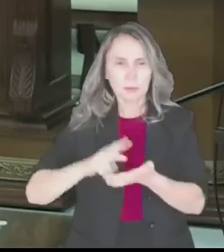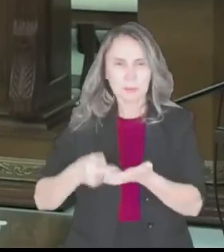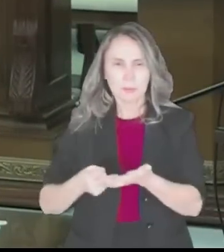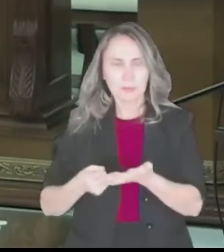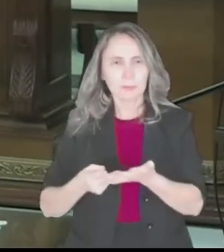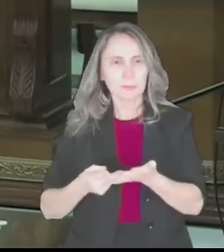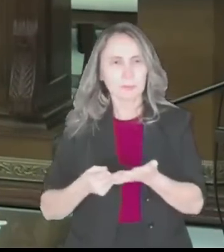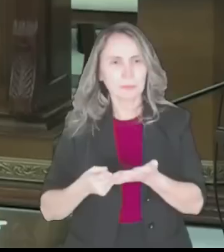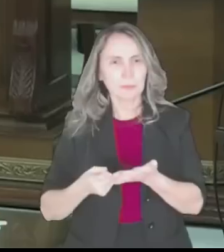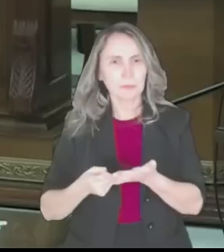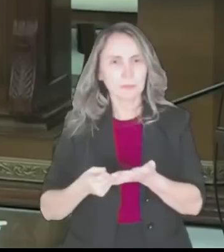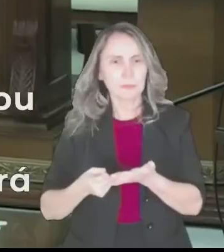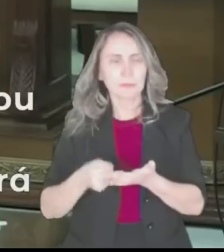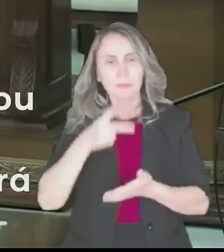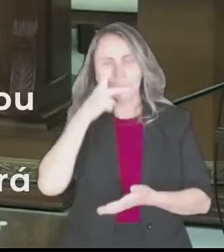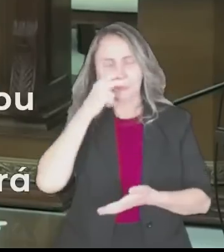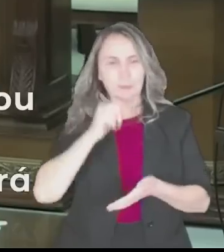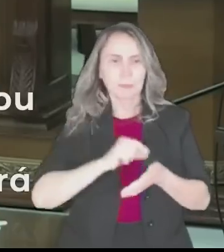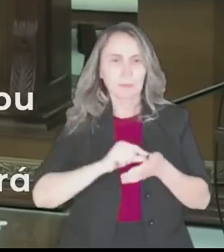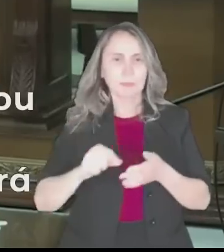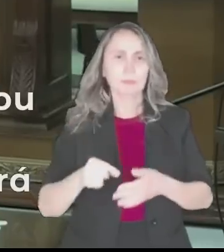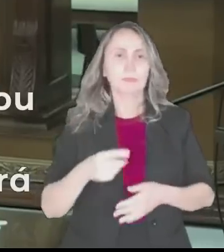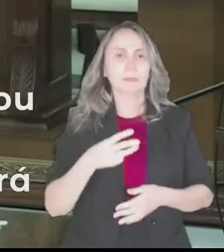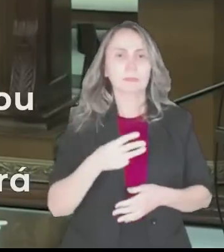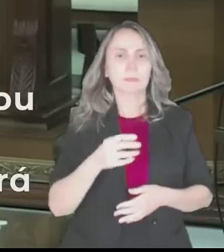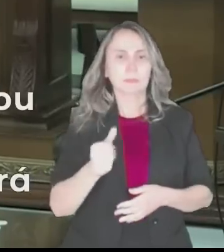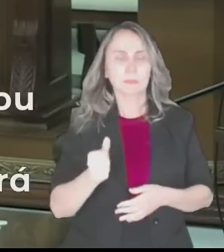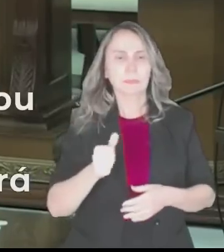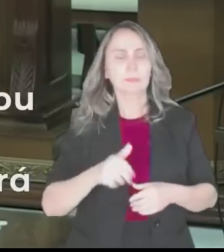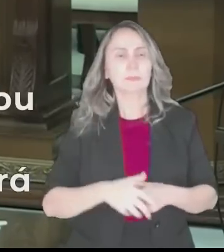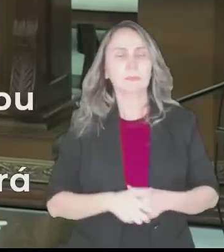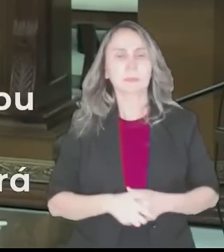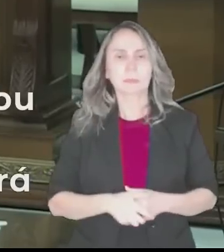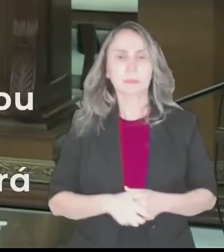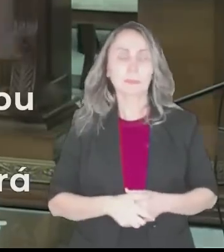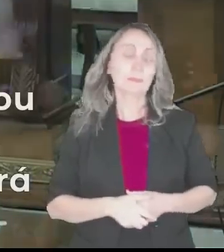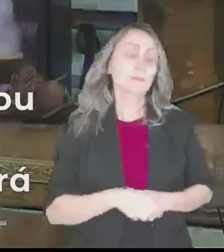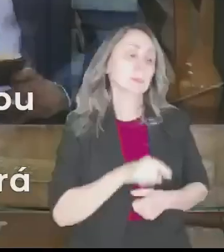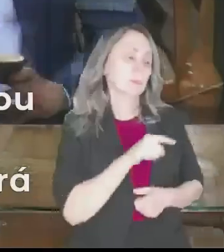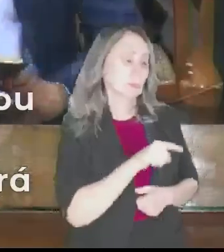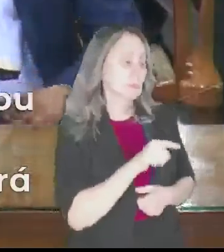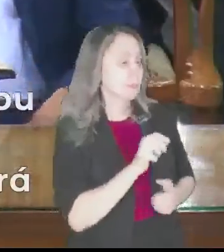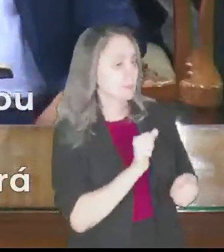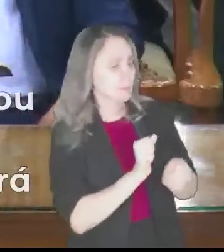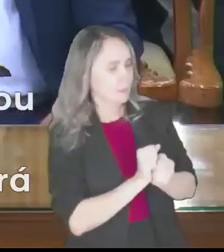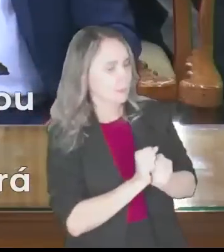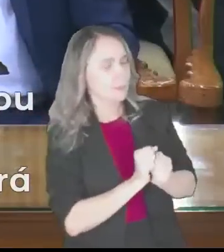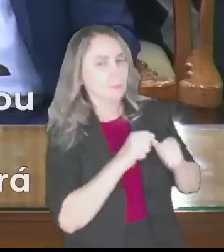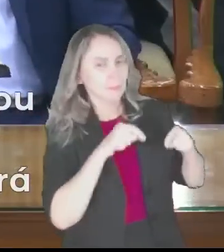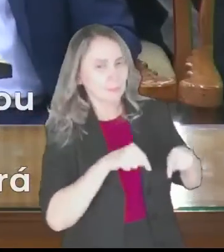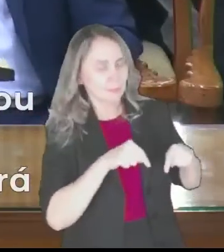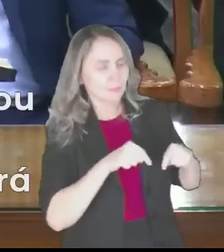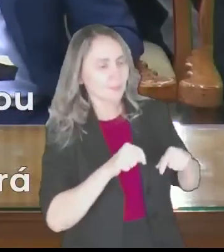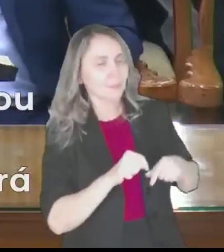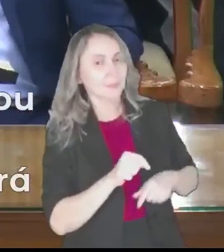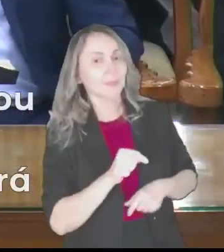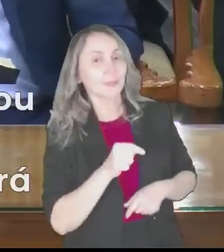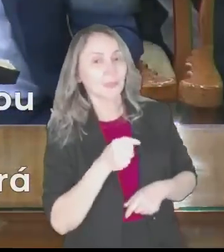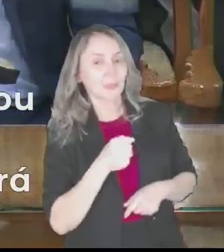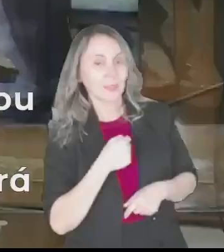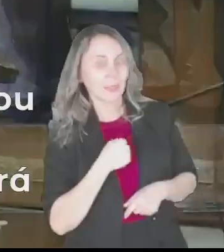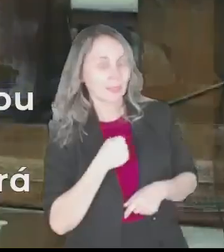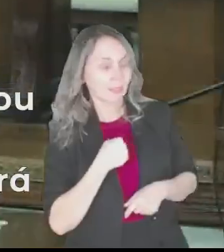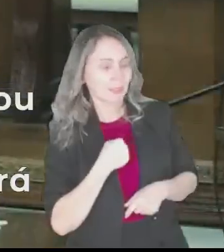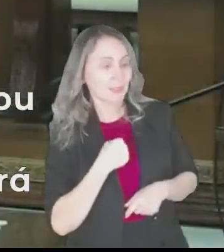O 31, o mesmo 31. Só voltar um pouquinho. Tu, porém, está aqui comigo para quê? Para que eu a ti